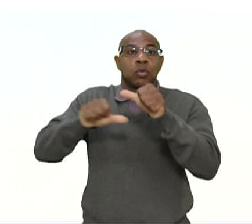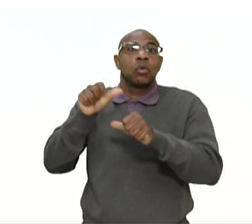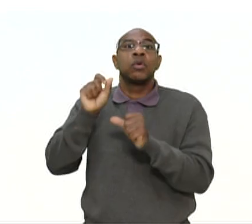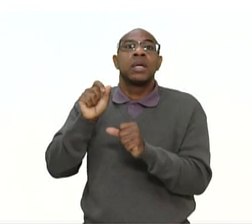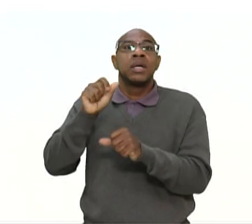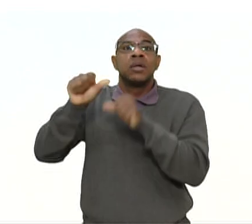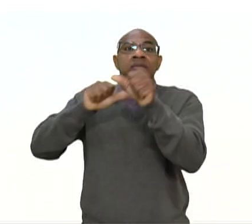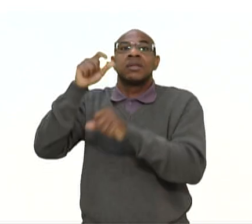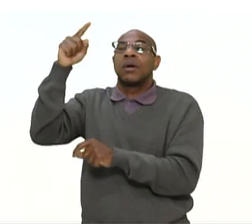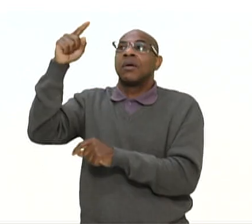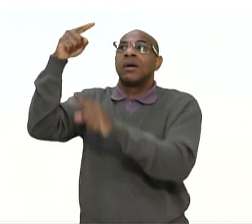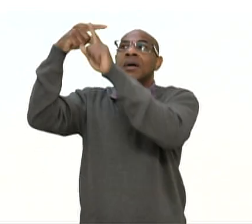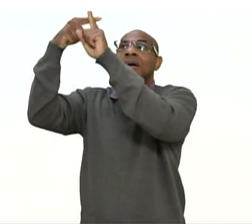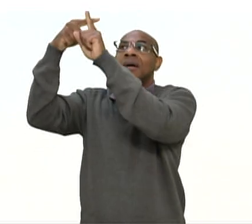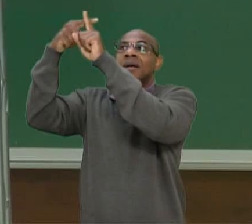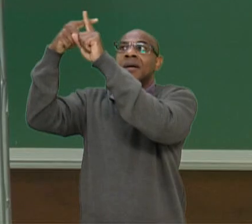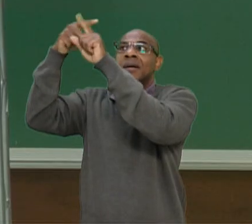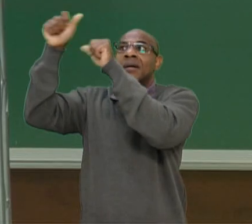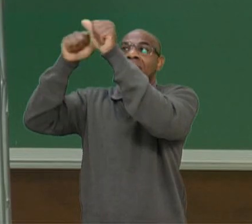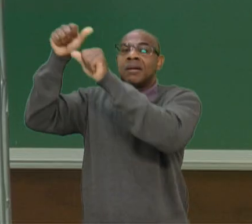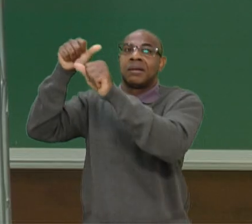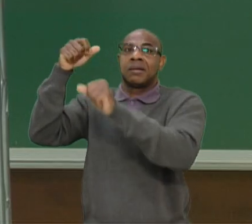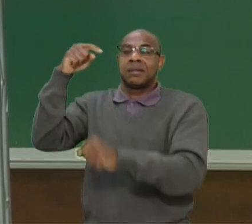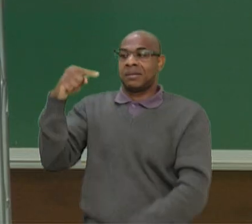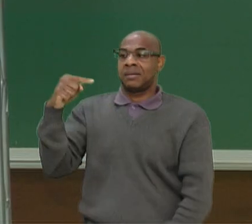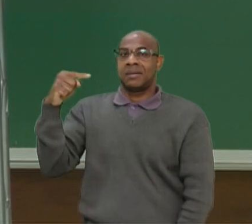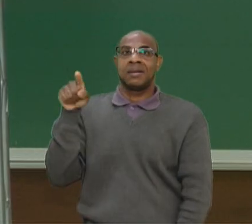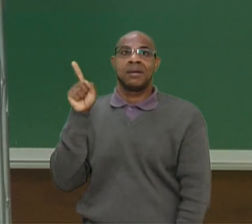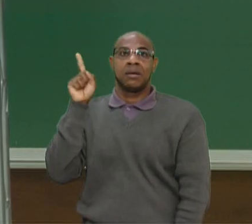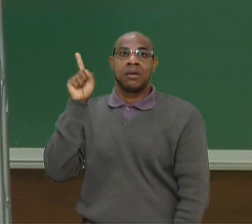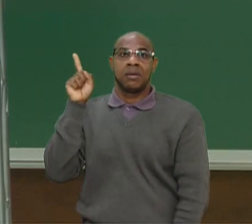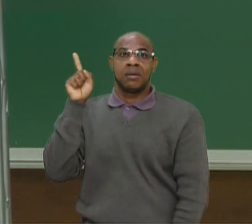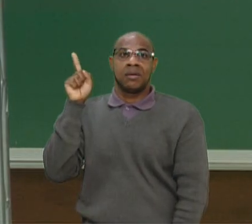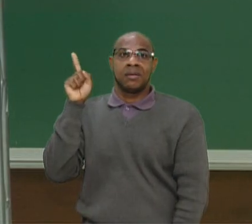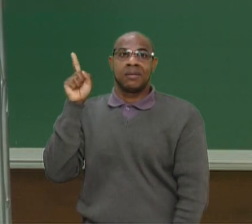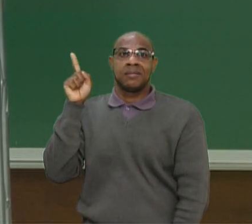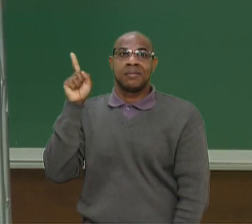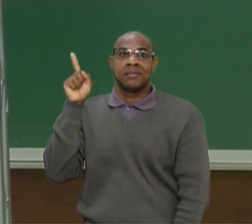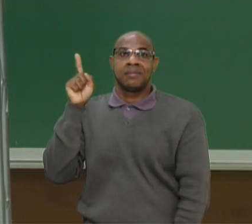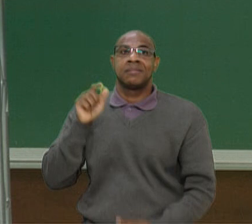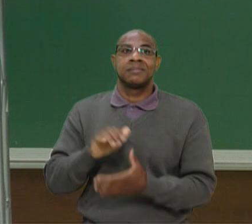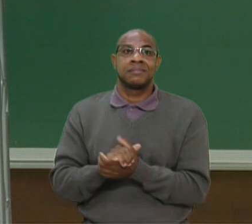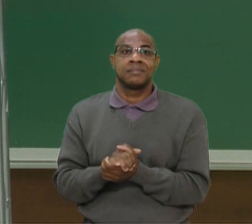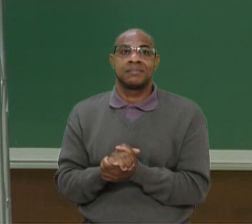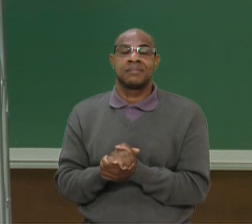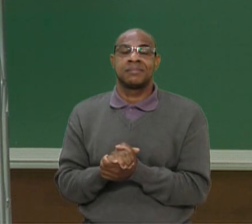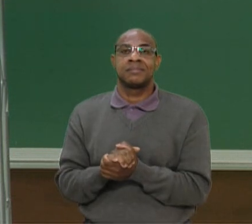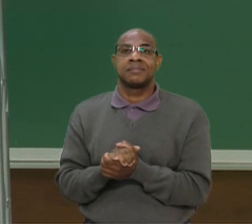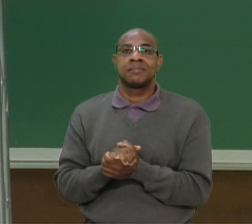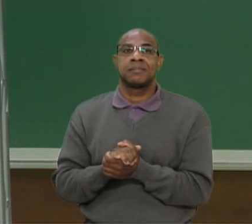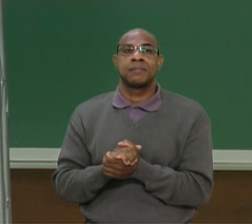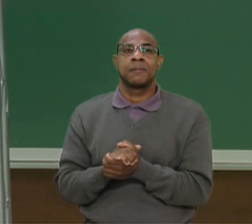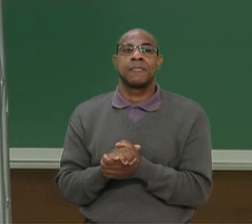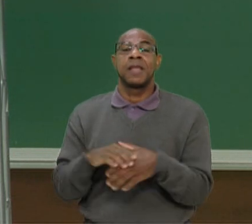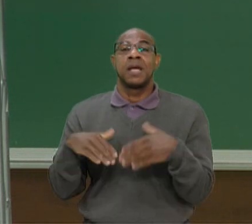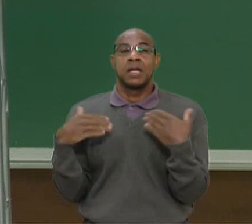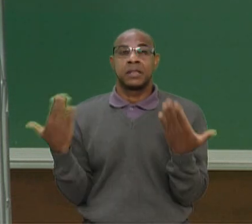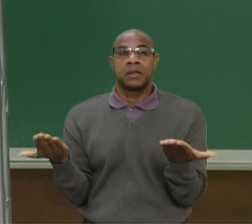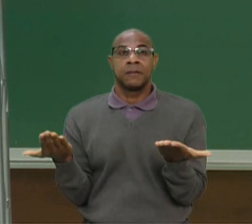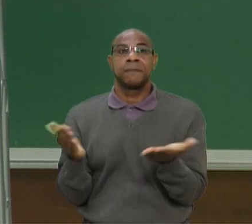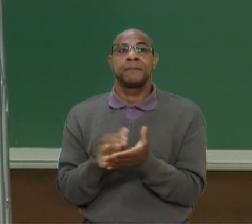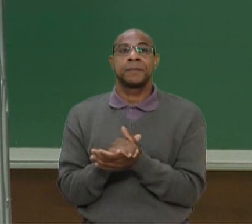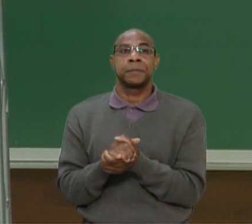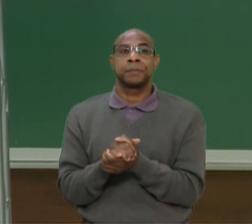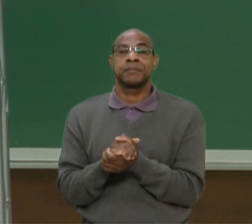sinal dos dois, ó. Aqui, porque eu vou fazer o oposto de W, menos 3, menos 2i. E